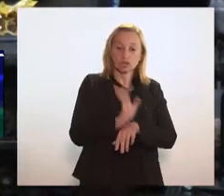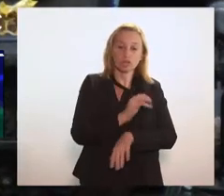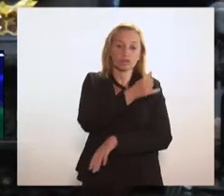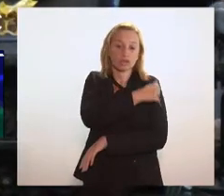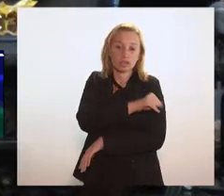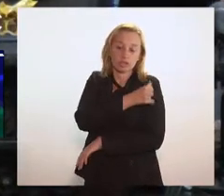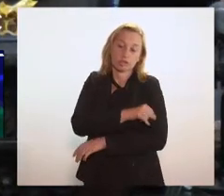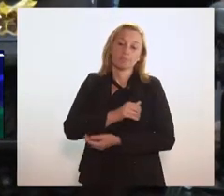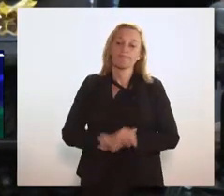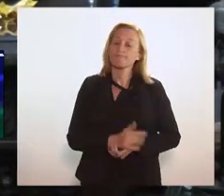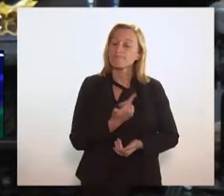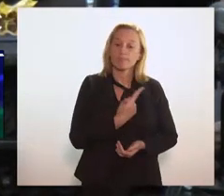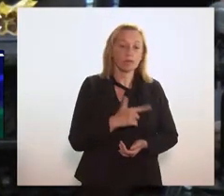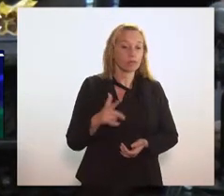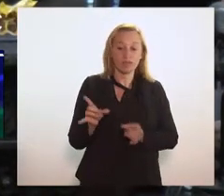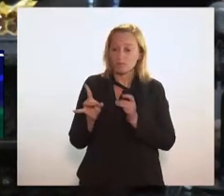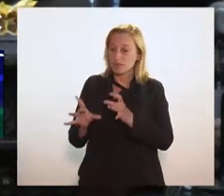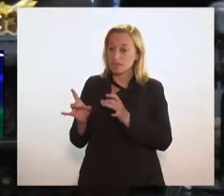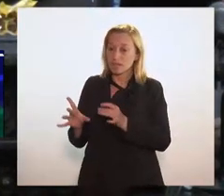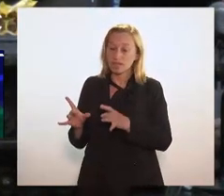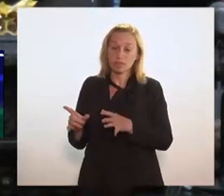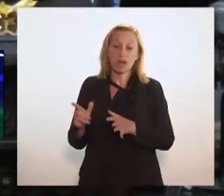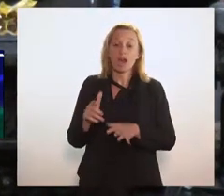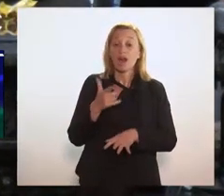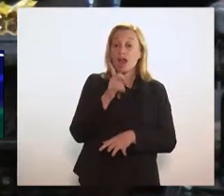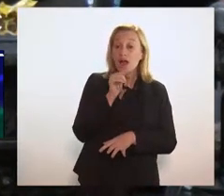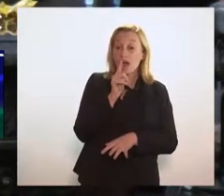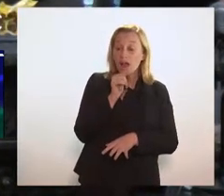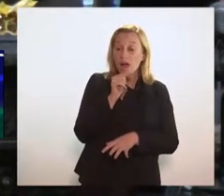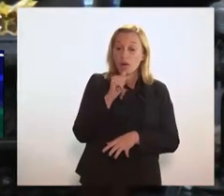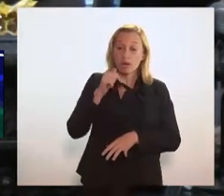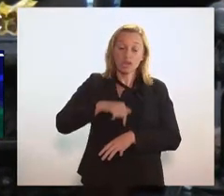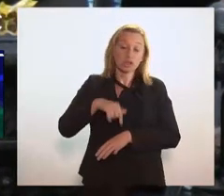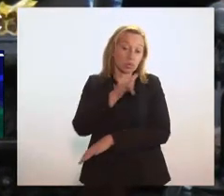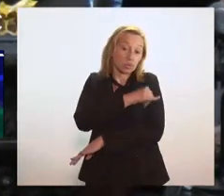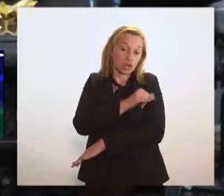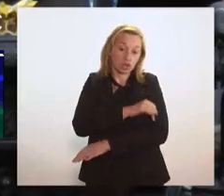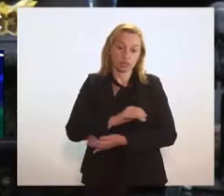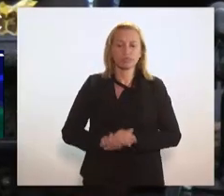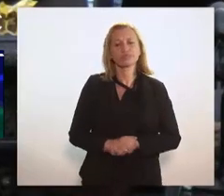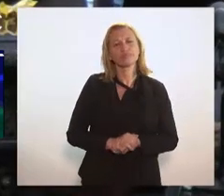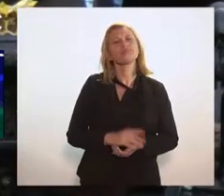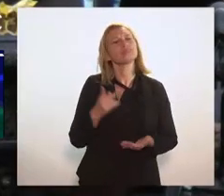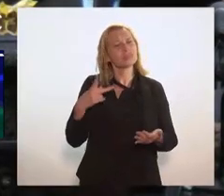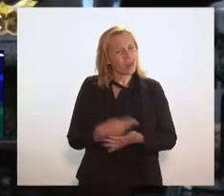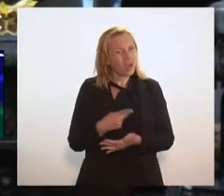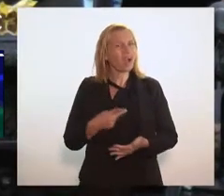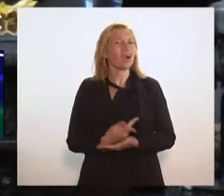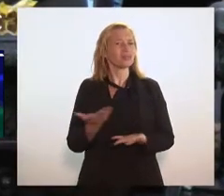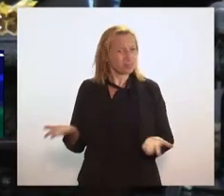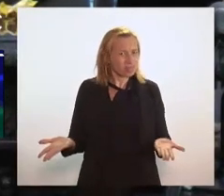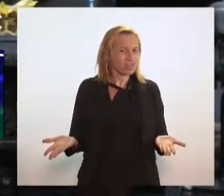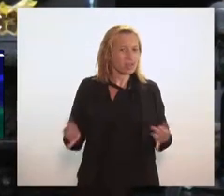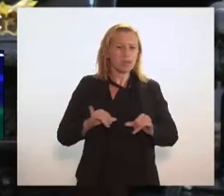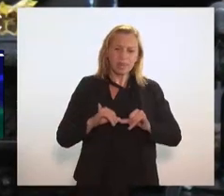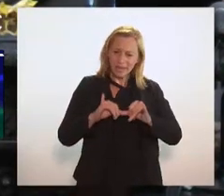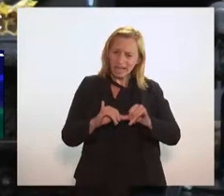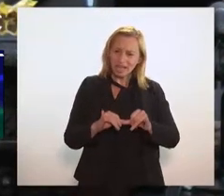Não tem água vendendo água do Rio de Janeiro nas gôndolas dos supermercados. Alguma coisa está errada, não pode ser.